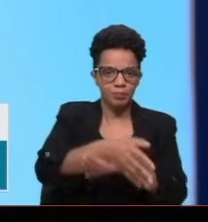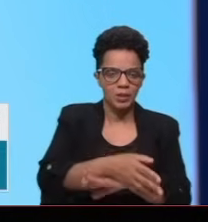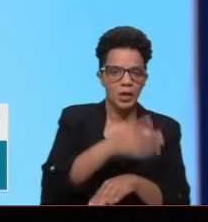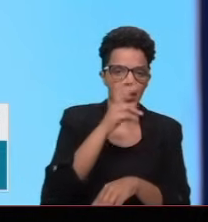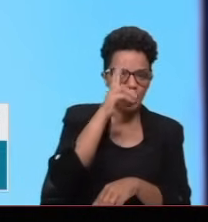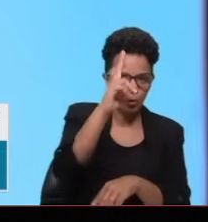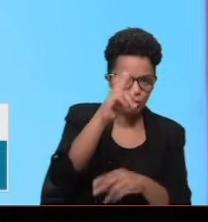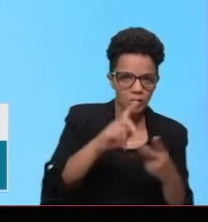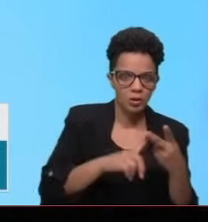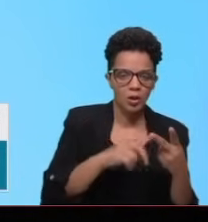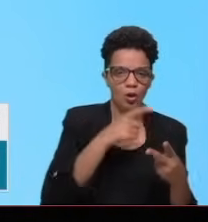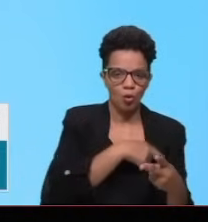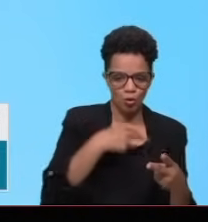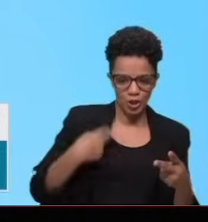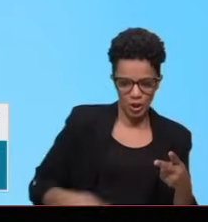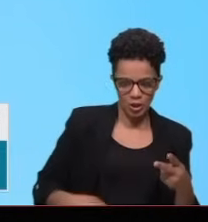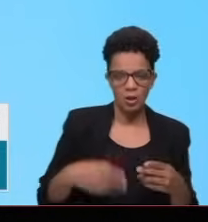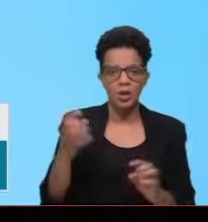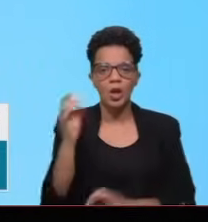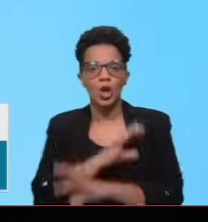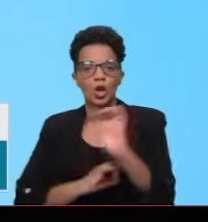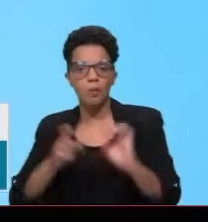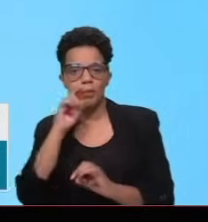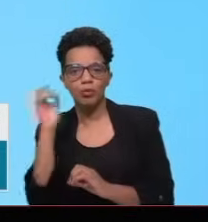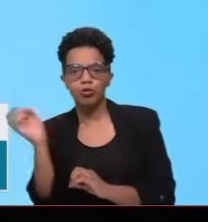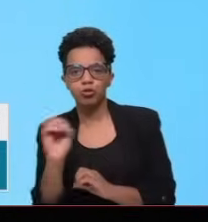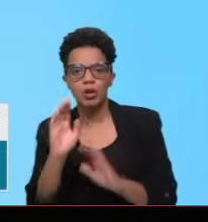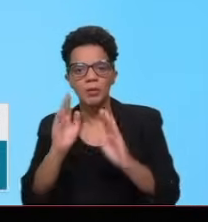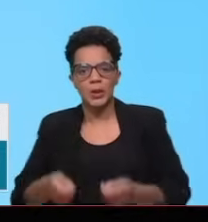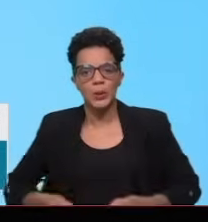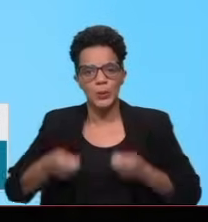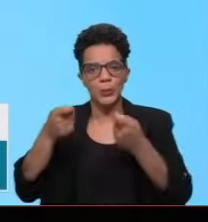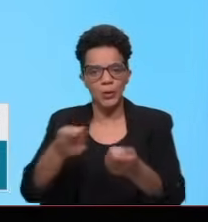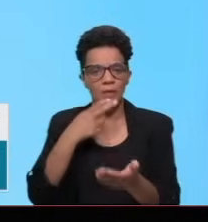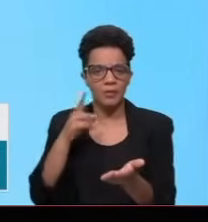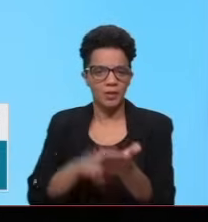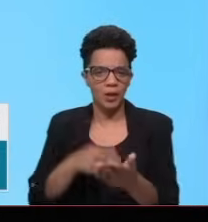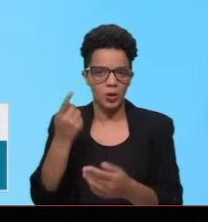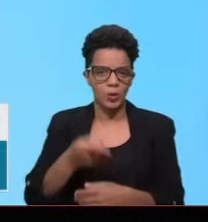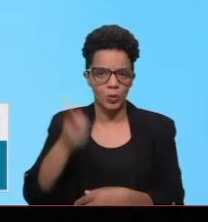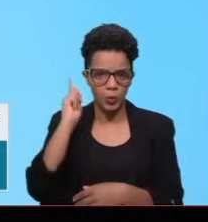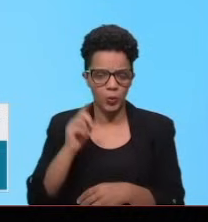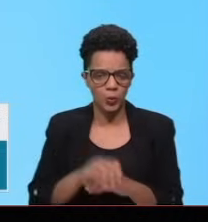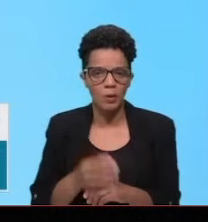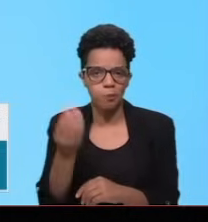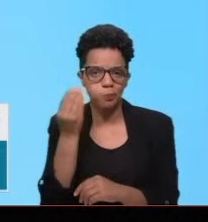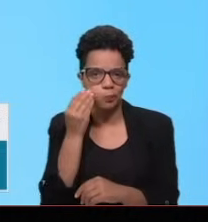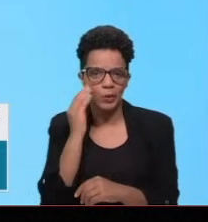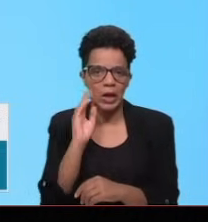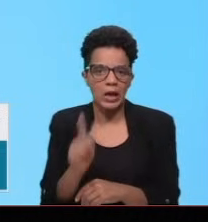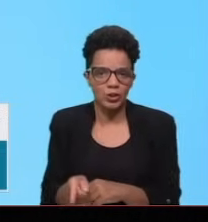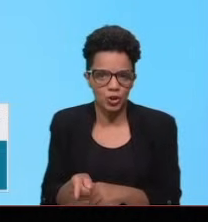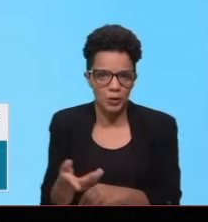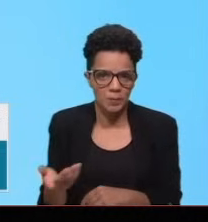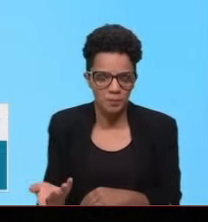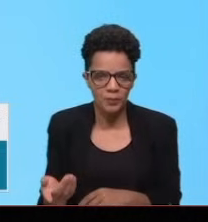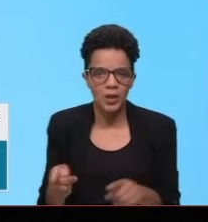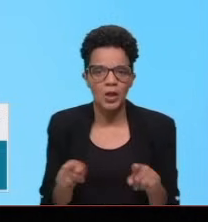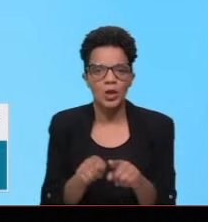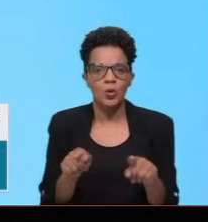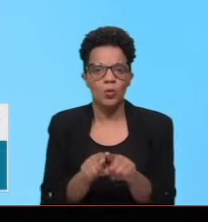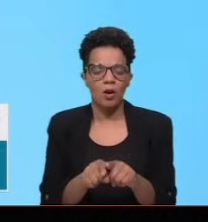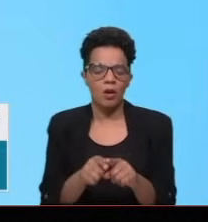a China e portanto a ideia de que a Europa é indefesa e precisa de investir muito não é verdadeira faz parte aliás de uma velha